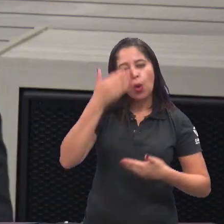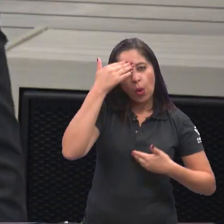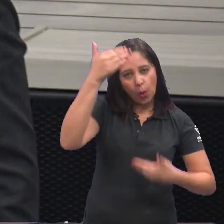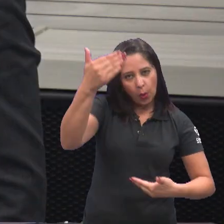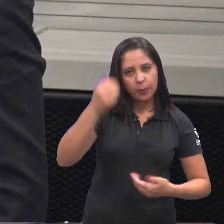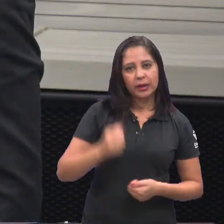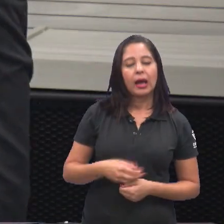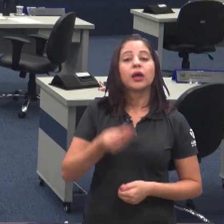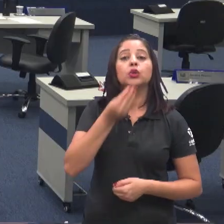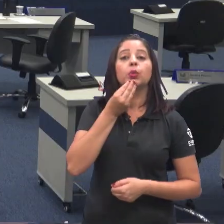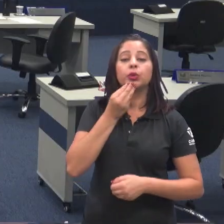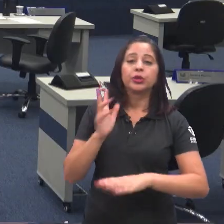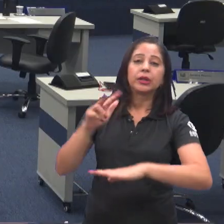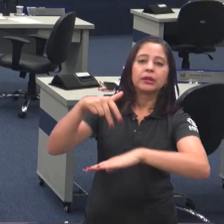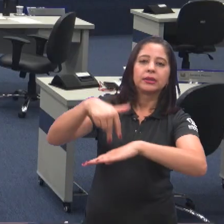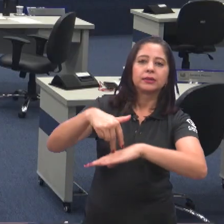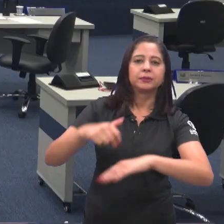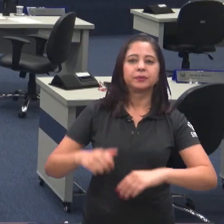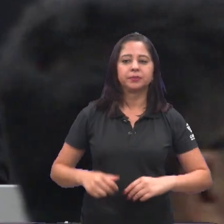pela disponibilidade do tempo.